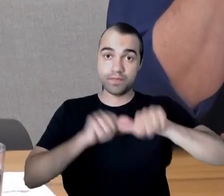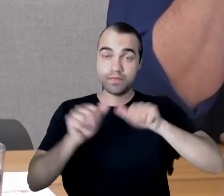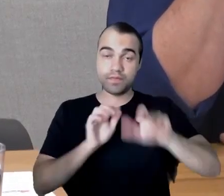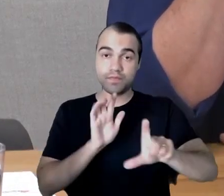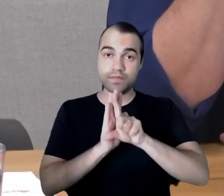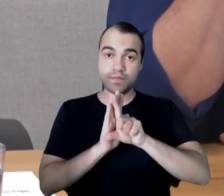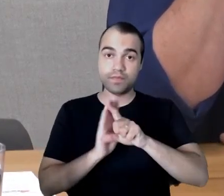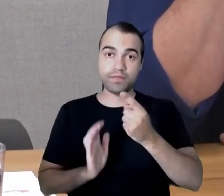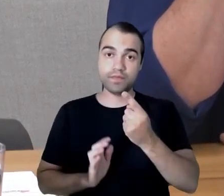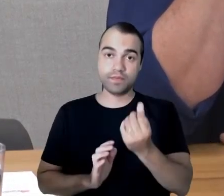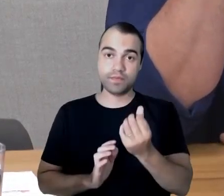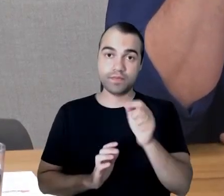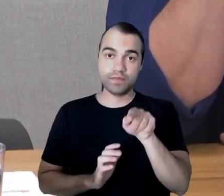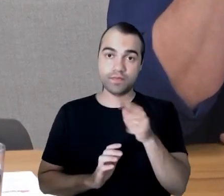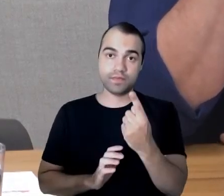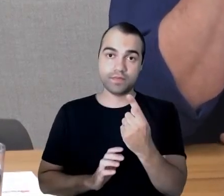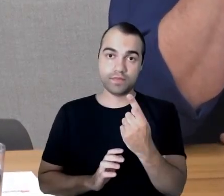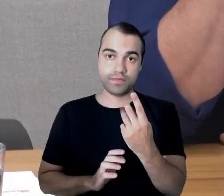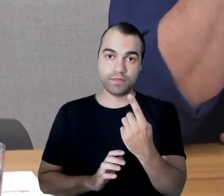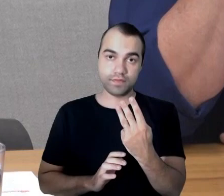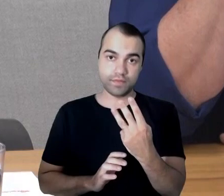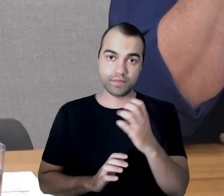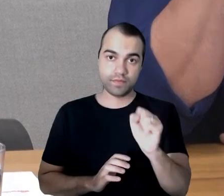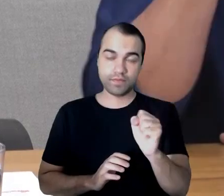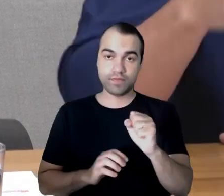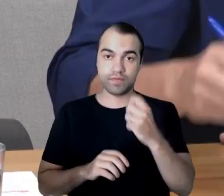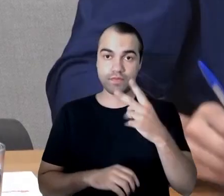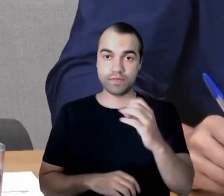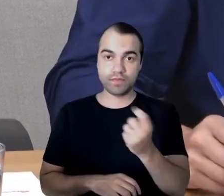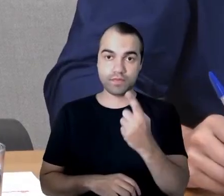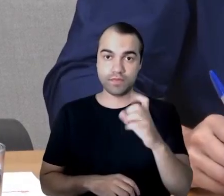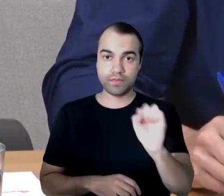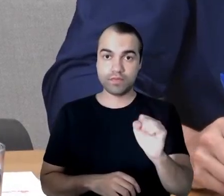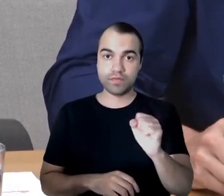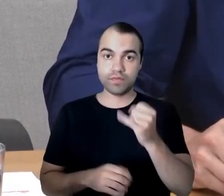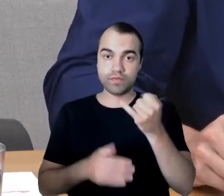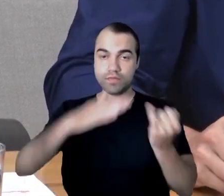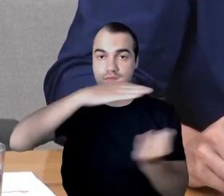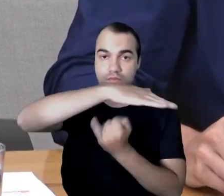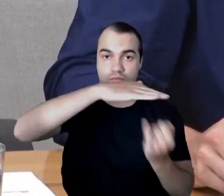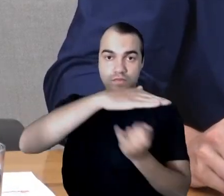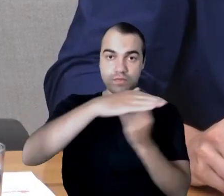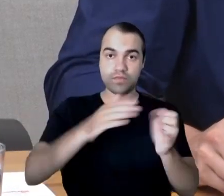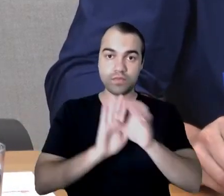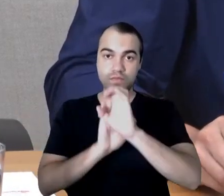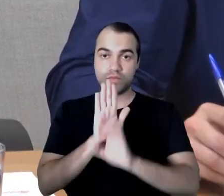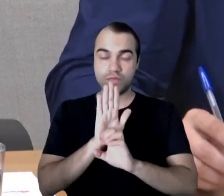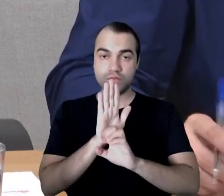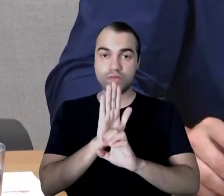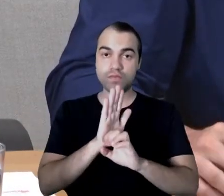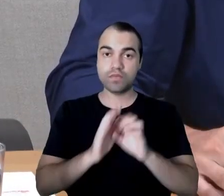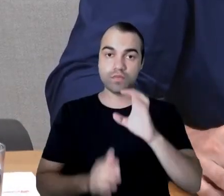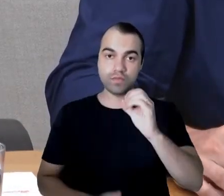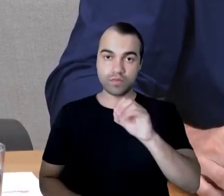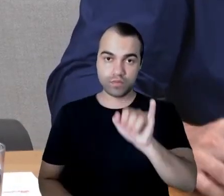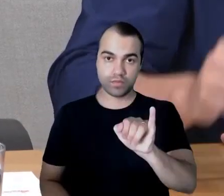de 26 de abril de 2018 que institui o código de obras e edificações do Distrito Federal coi